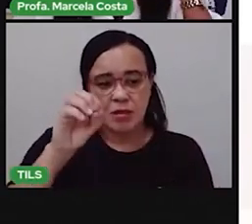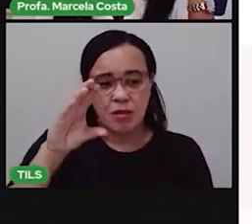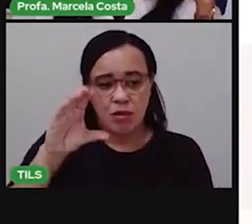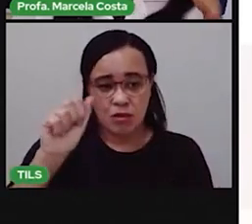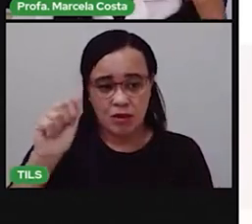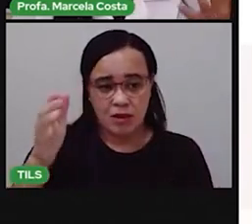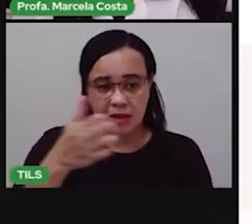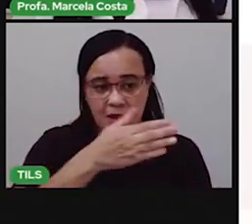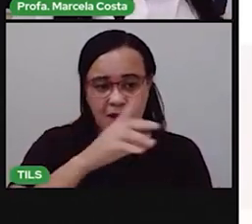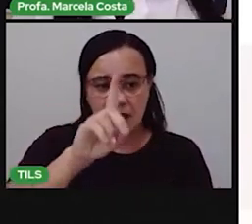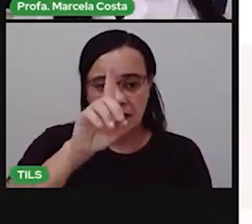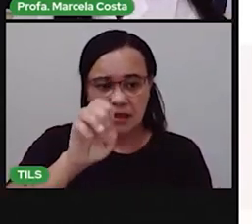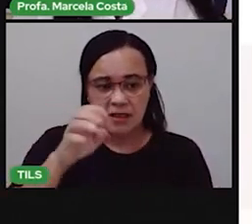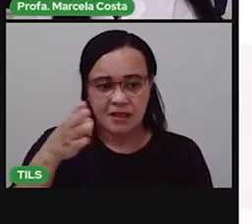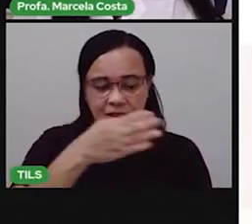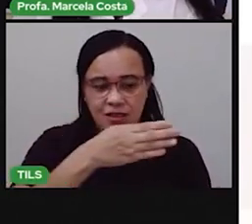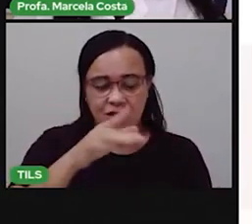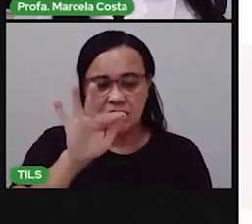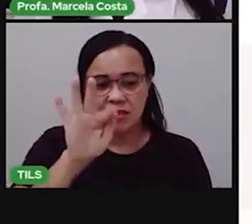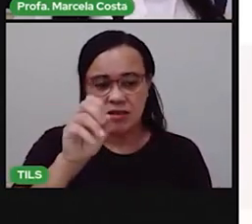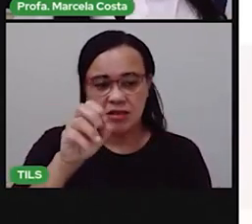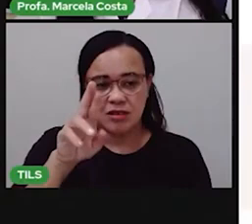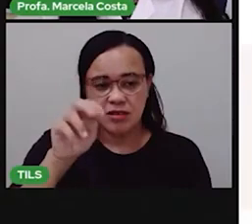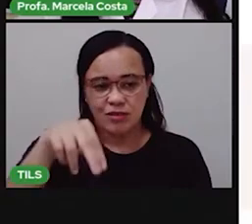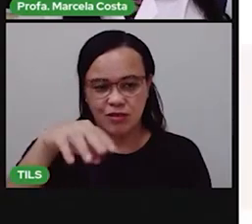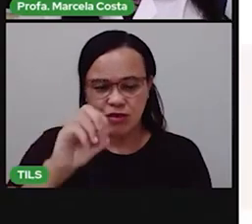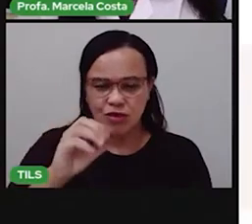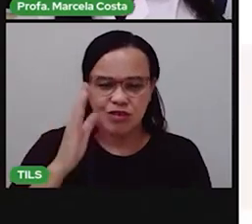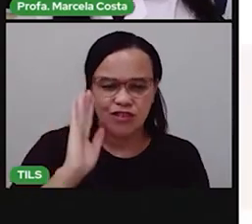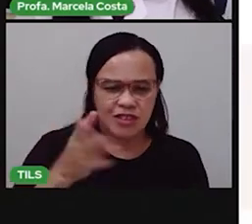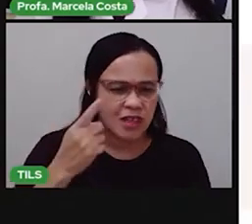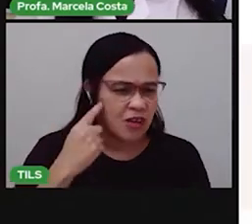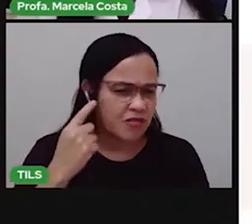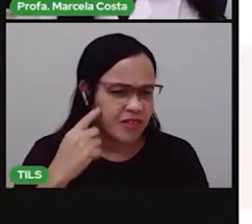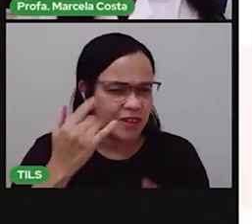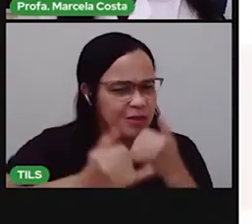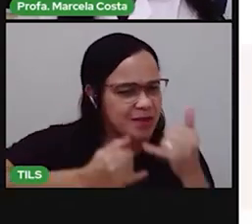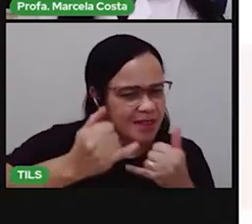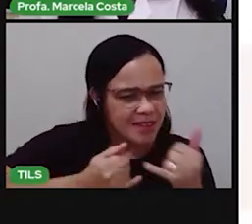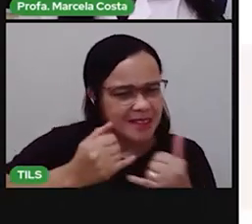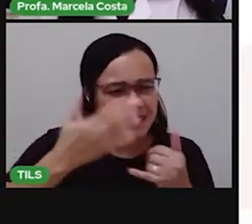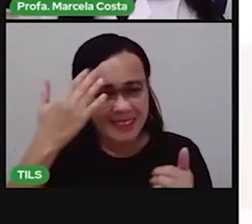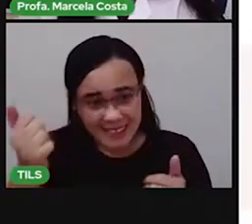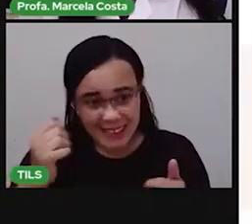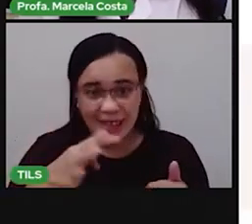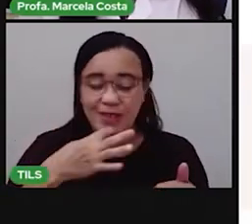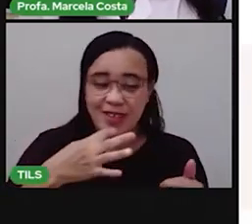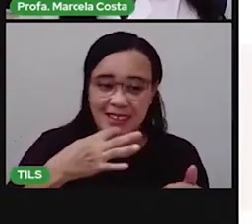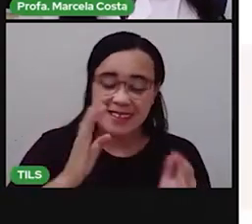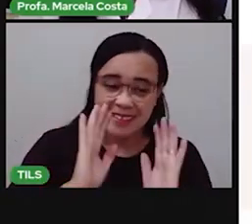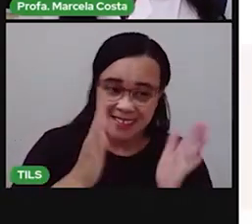Você já ouviu falar dessa parlenda, dessa brincadeira?